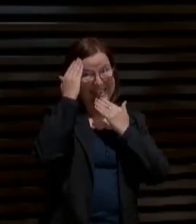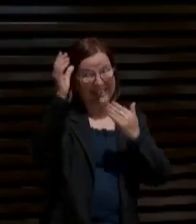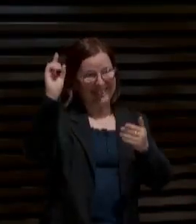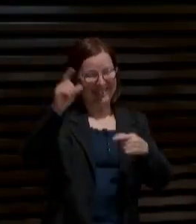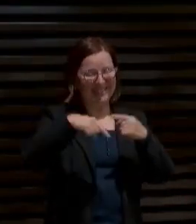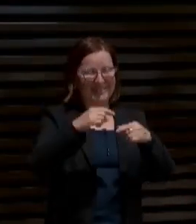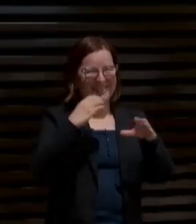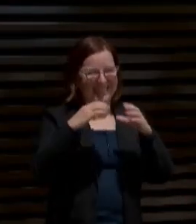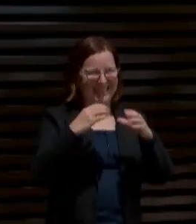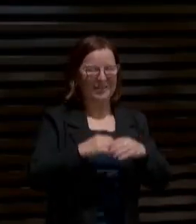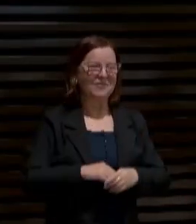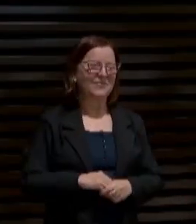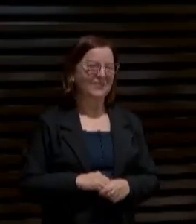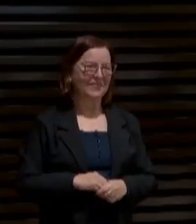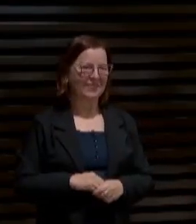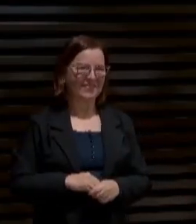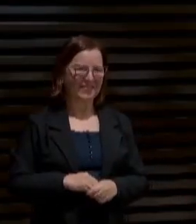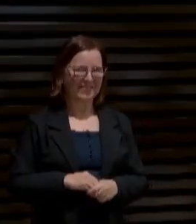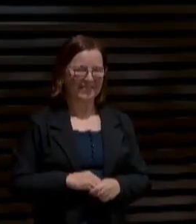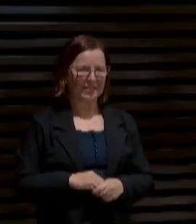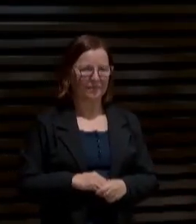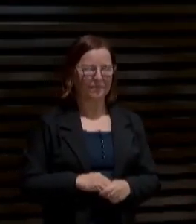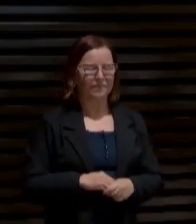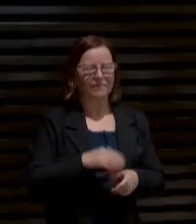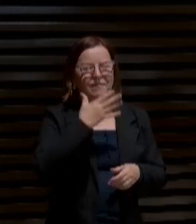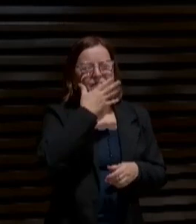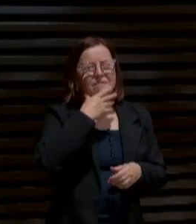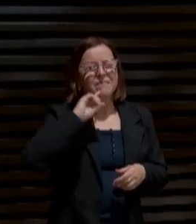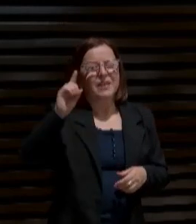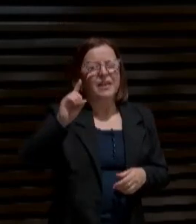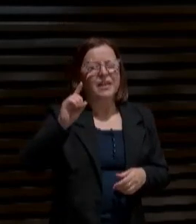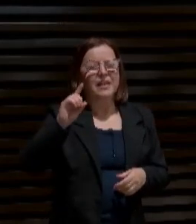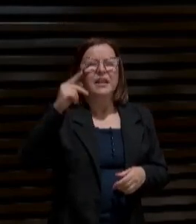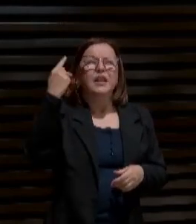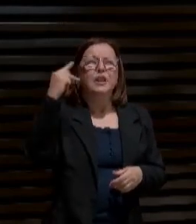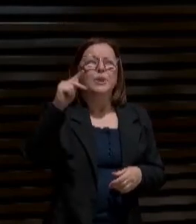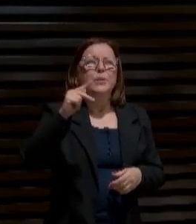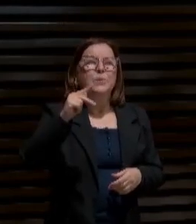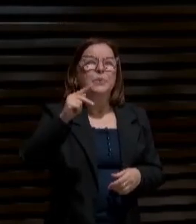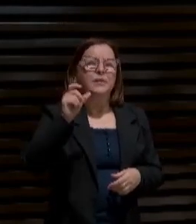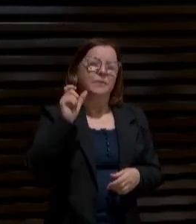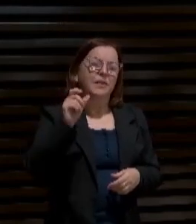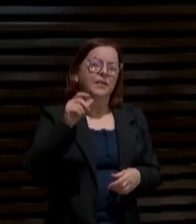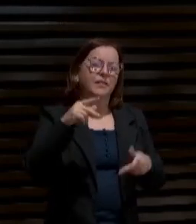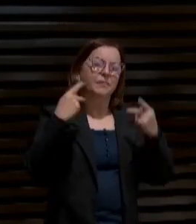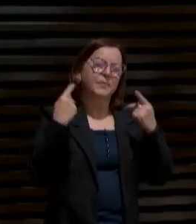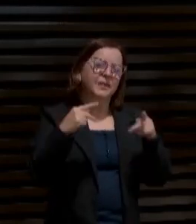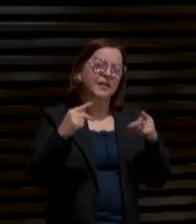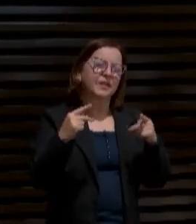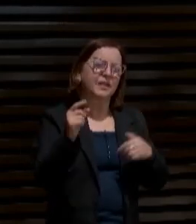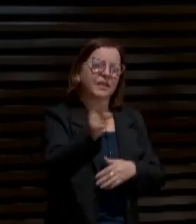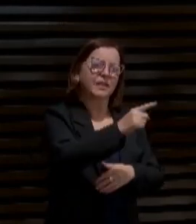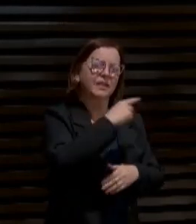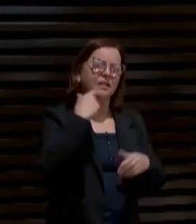Cântico é mas eu tua palavra foi exposta e nós somos carentes